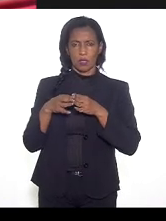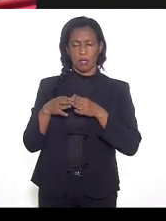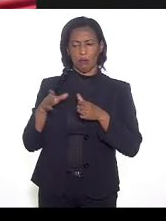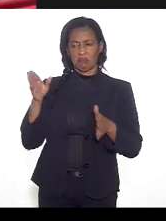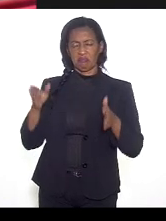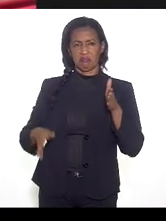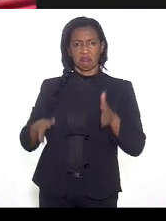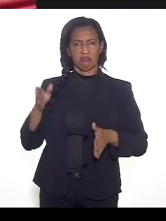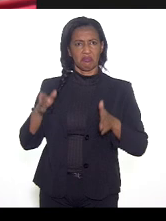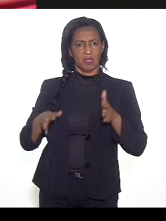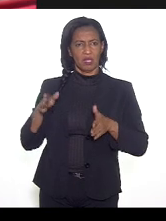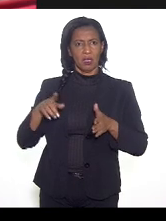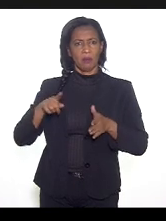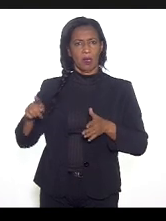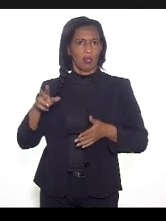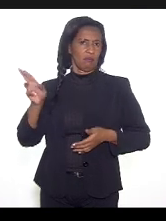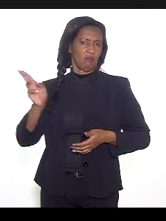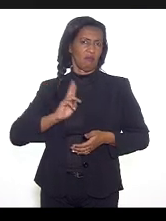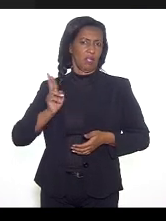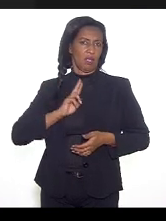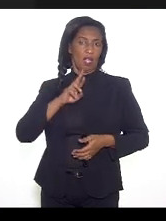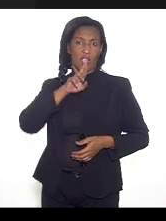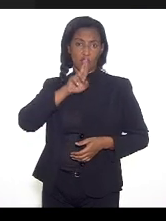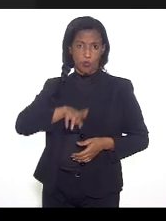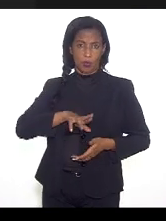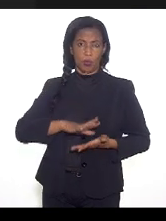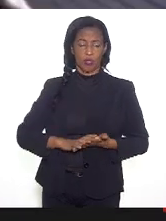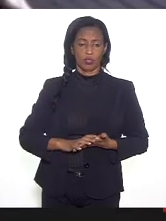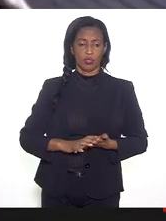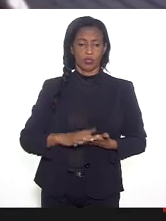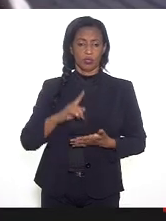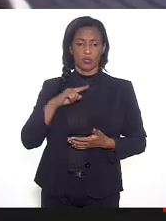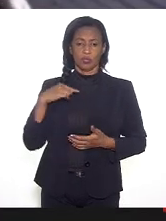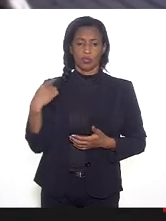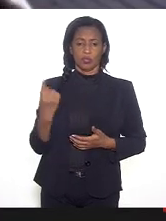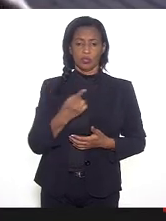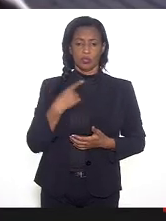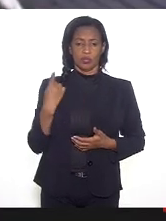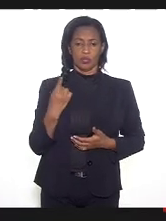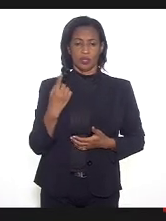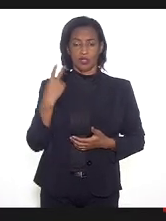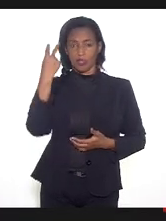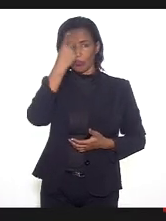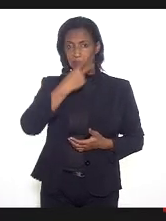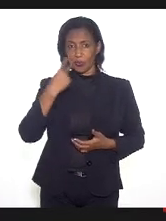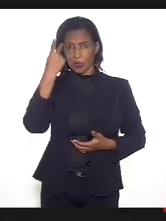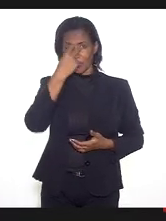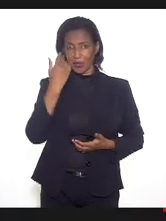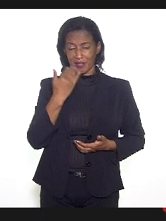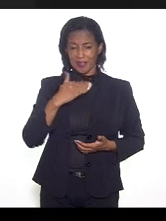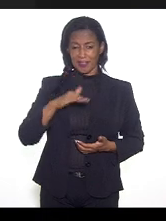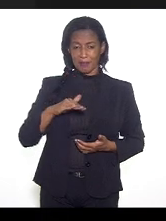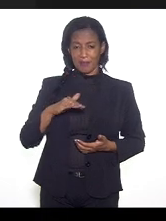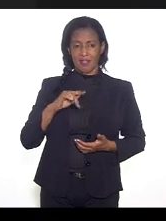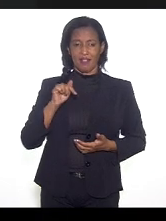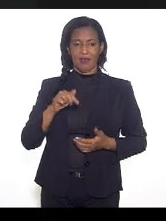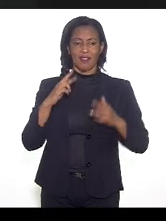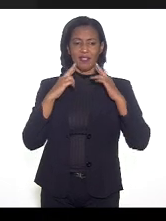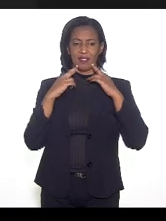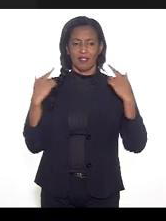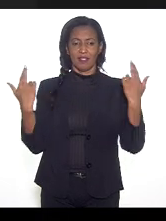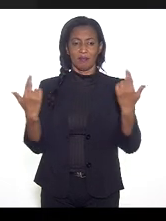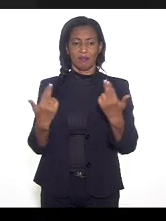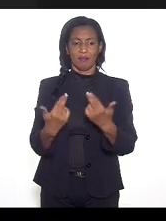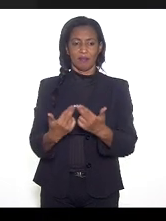que nós dessemos a resposta. Então, só que nós já estamos há mais de 2 horas e meia aqui na nossa reunião,